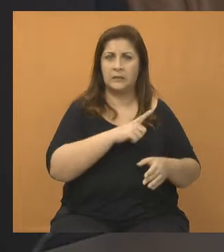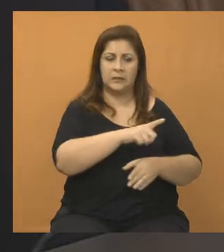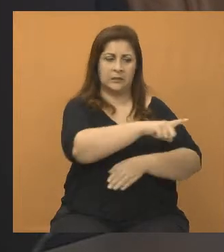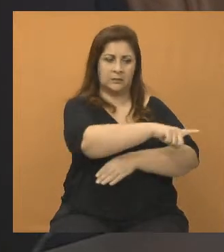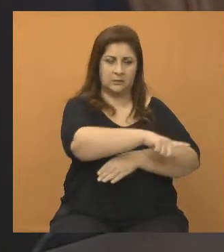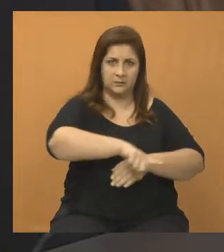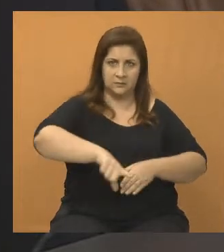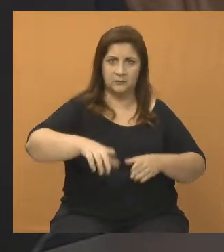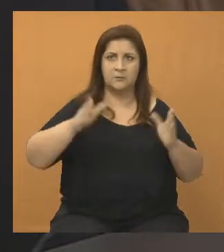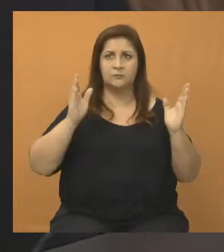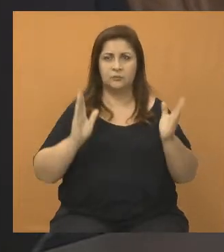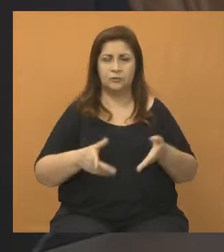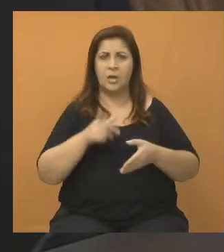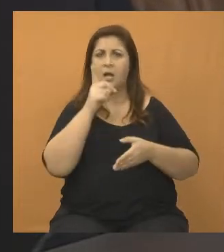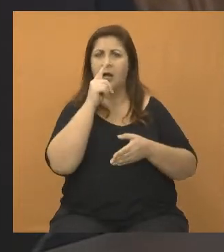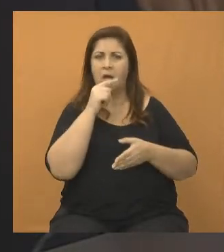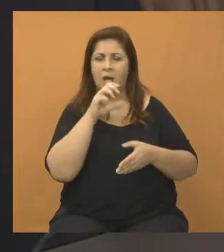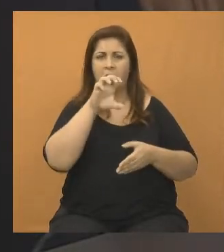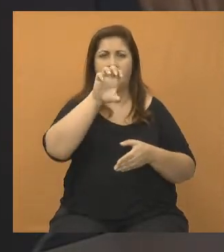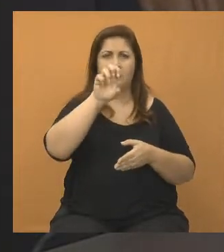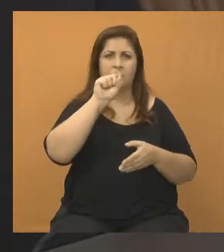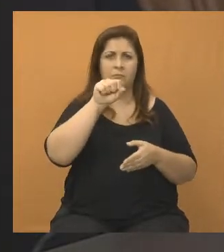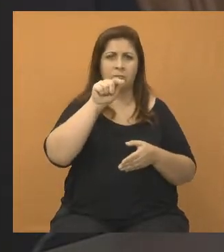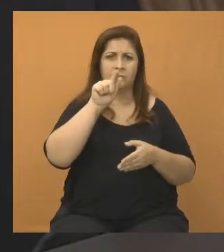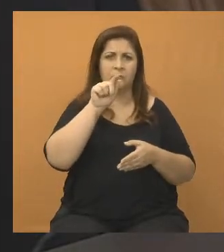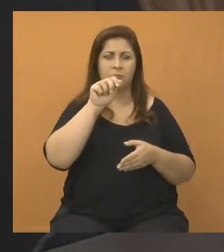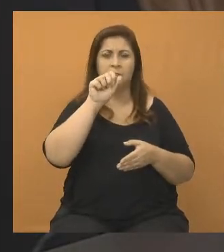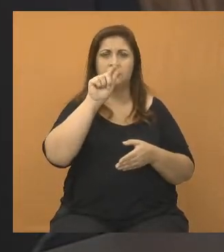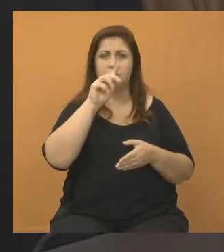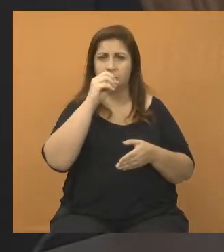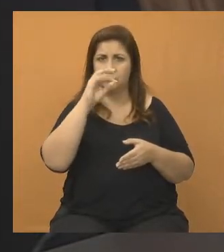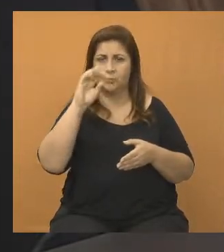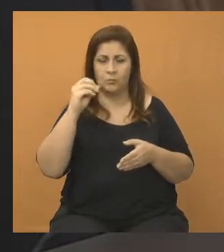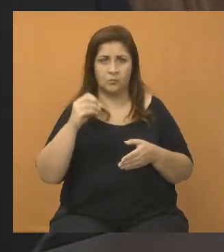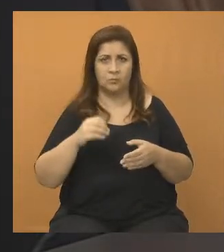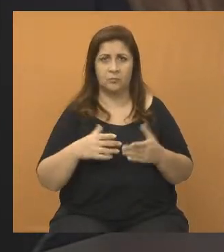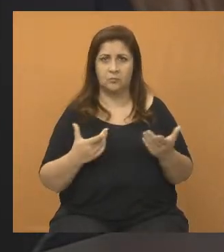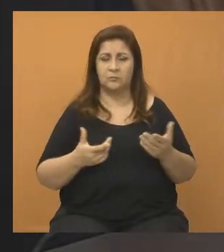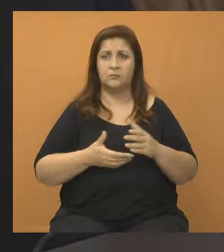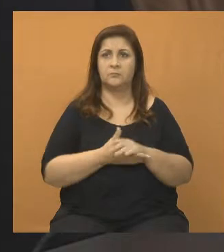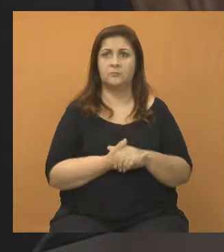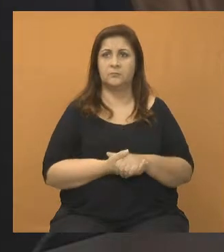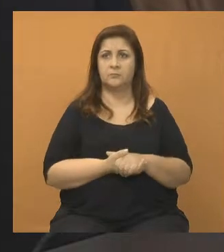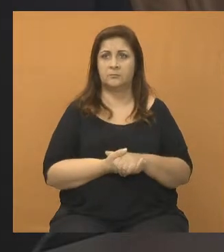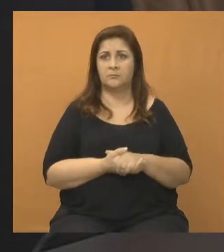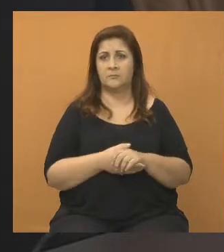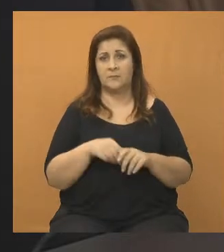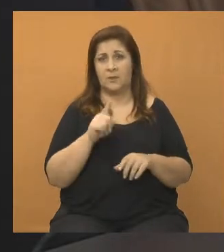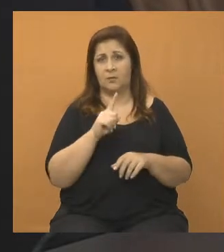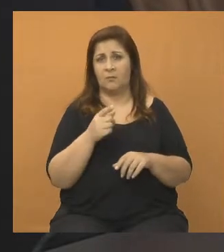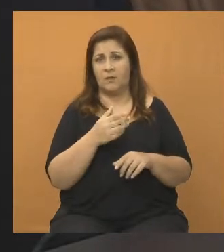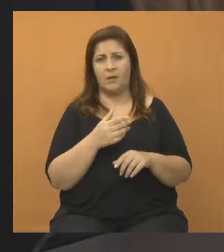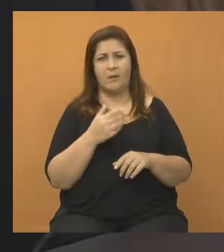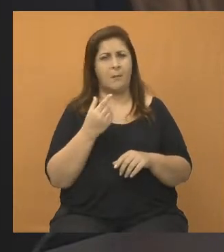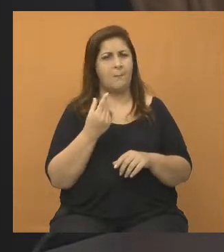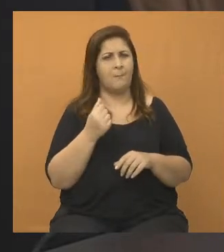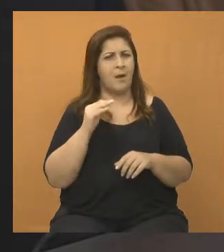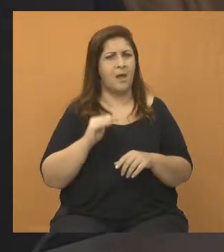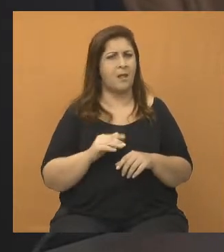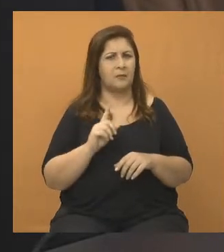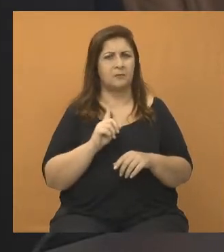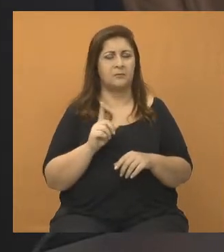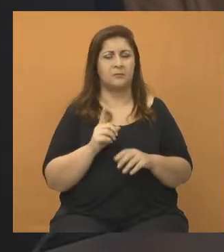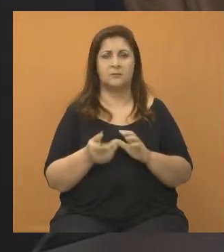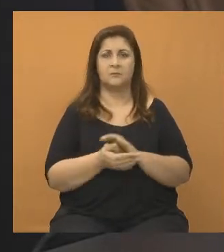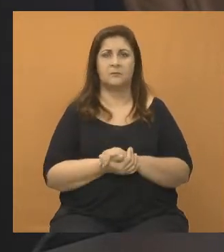água e esgoto, que a gente sabe que você não vai achar lote barato nesse espectro aí. Então, eu